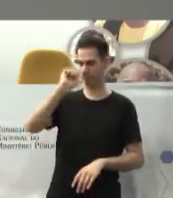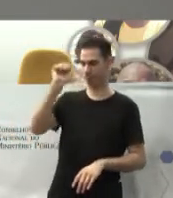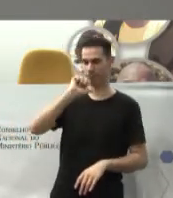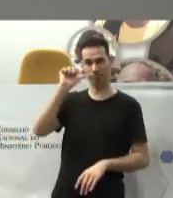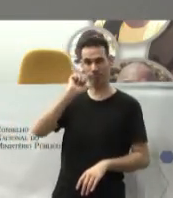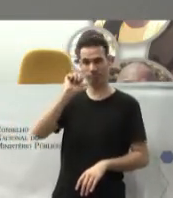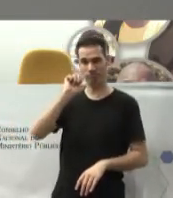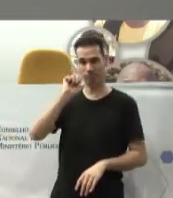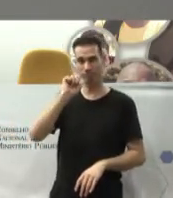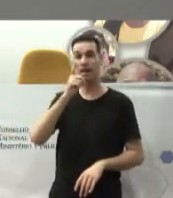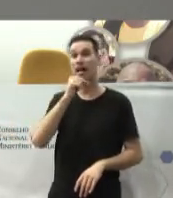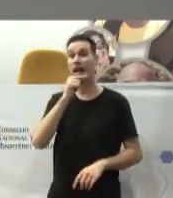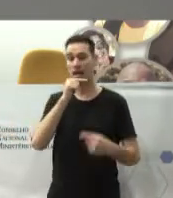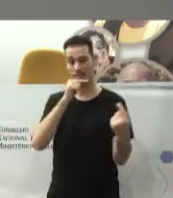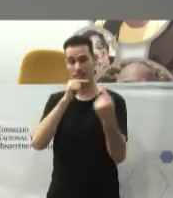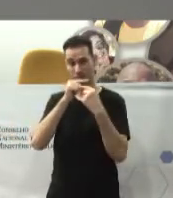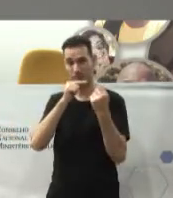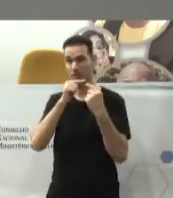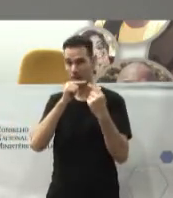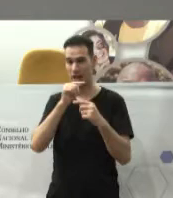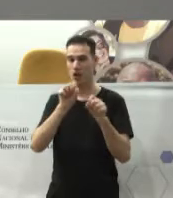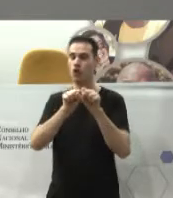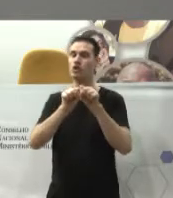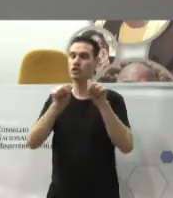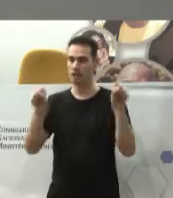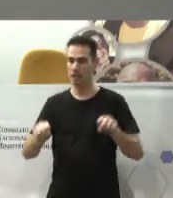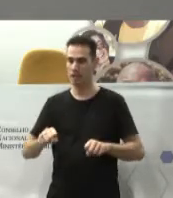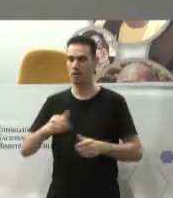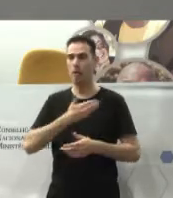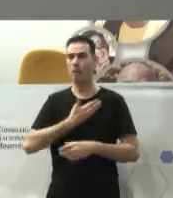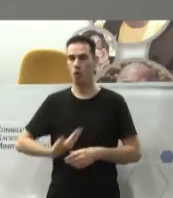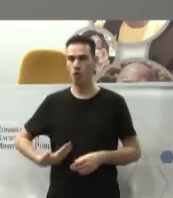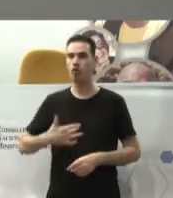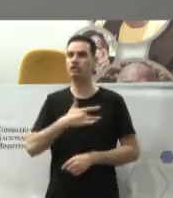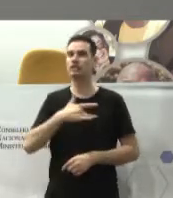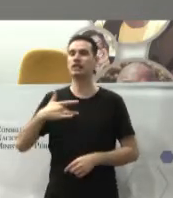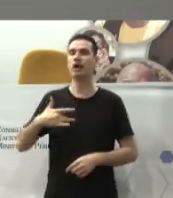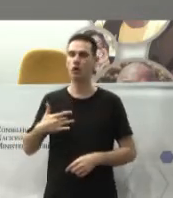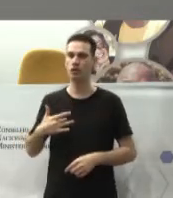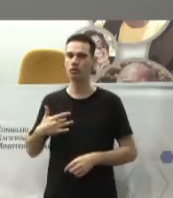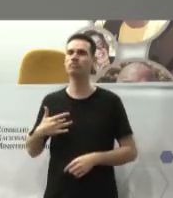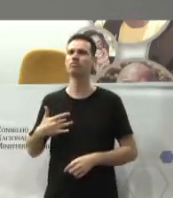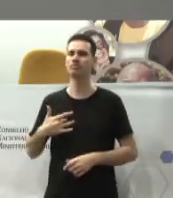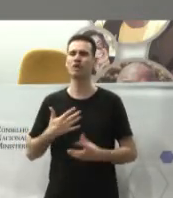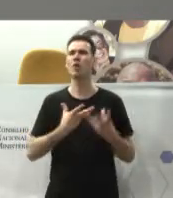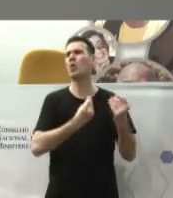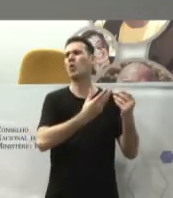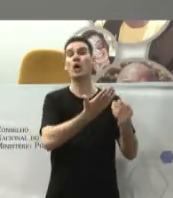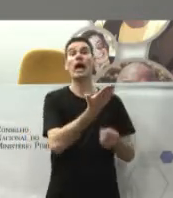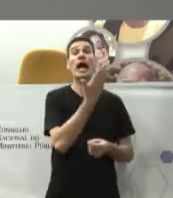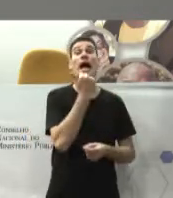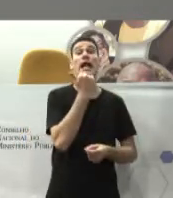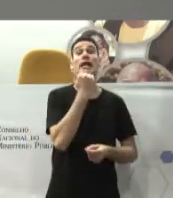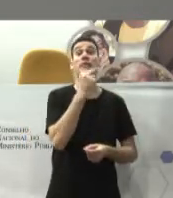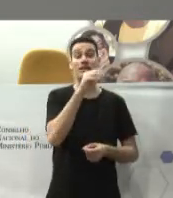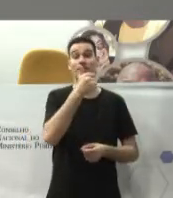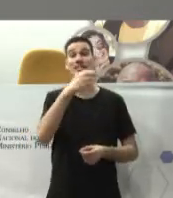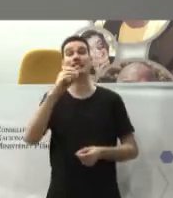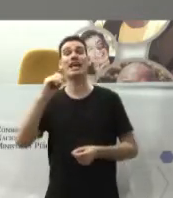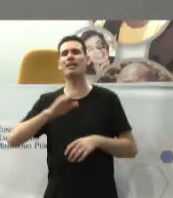é validada pelo sistema público de saúde. Mais de 100 alimentos que nós consumimos passam